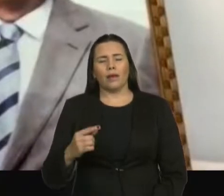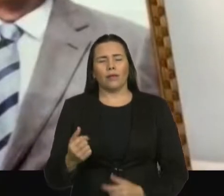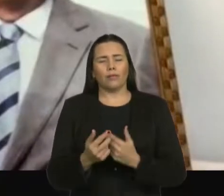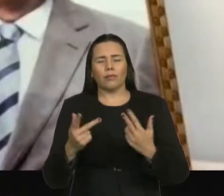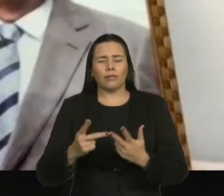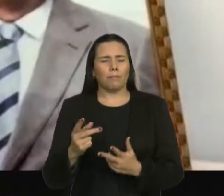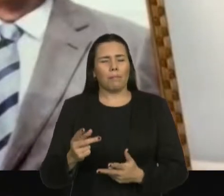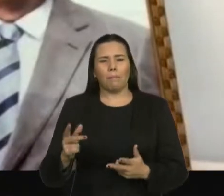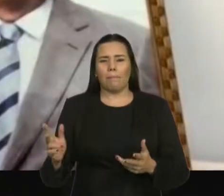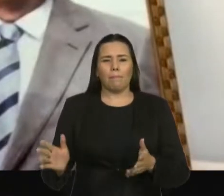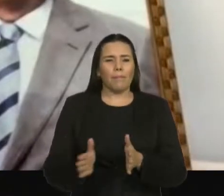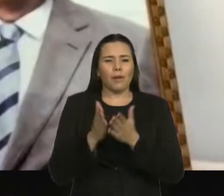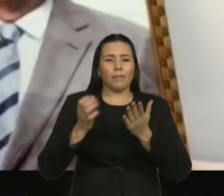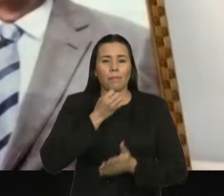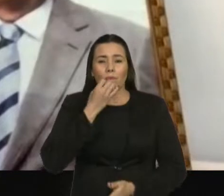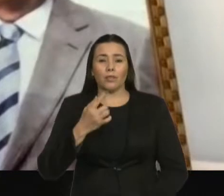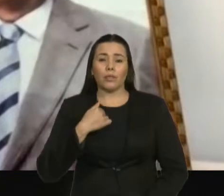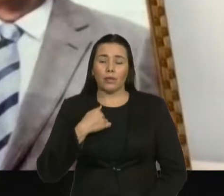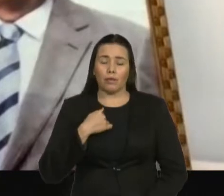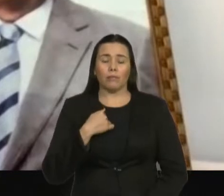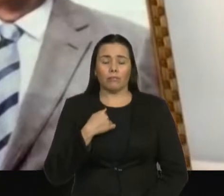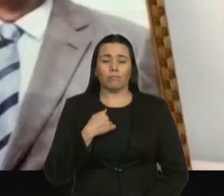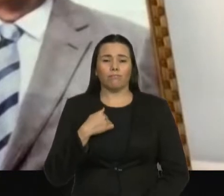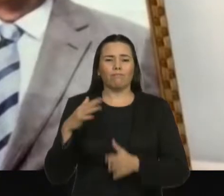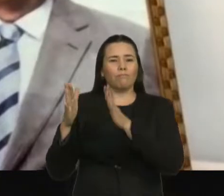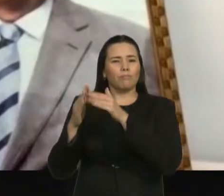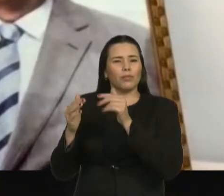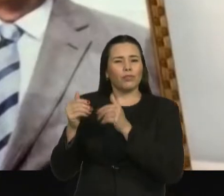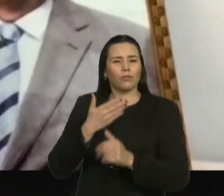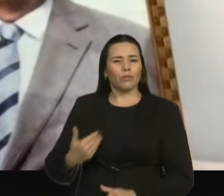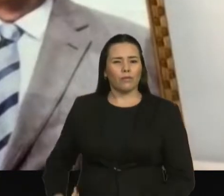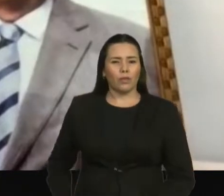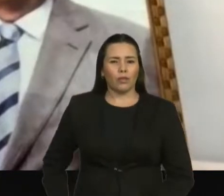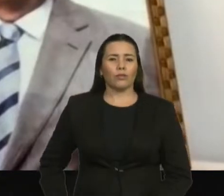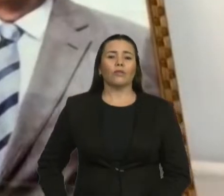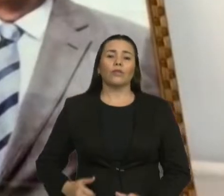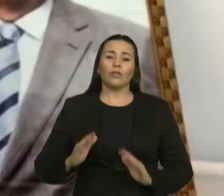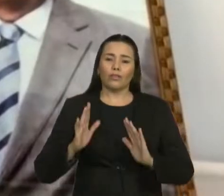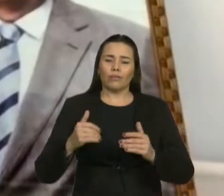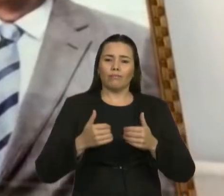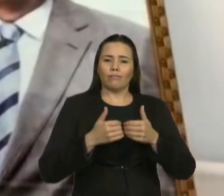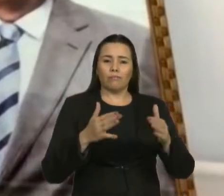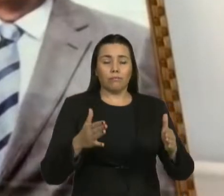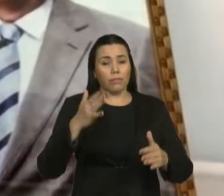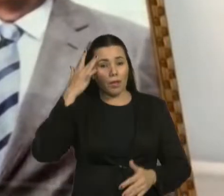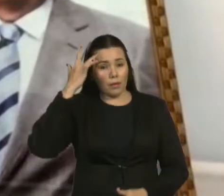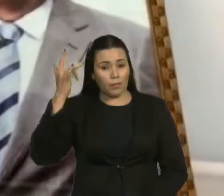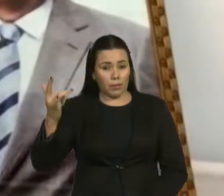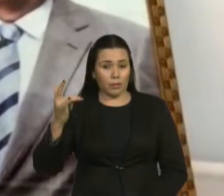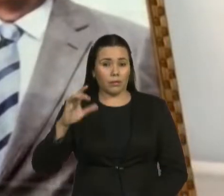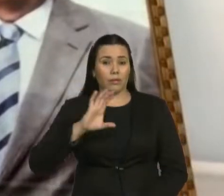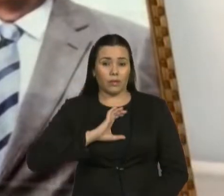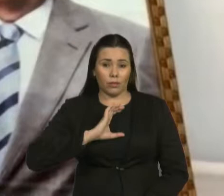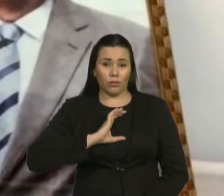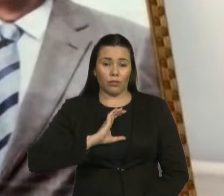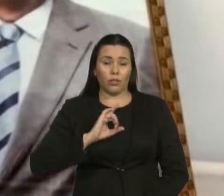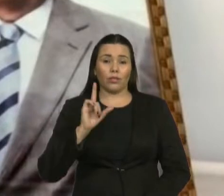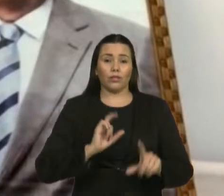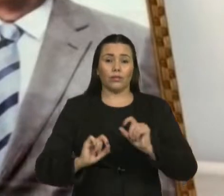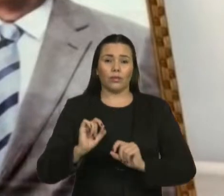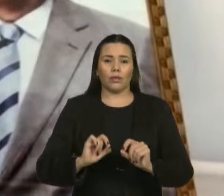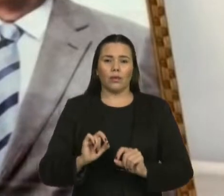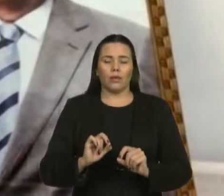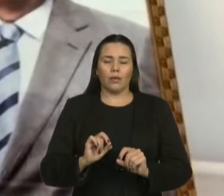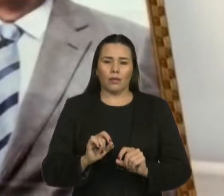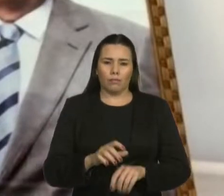hoje tornam-se realidade. Amanhã, com muito orgulho, teremos aqui a implantação em Caxias da Patrulha Maria da